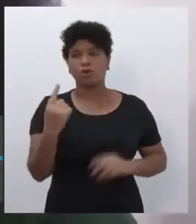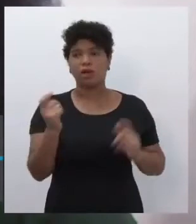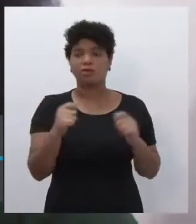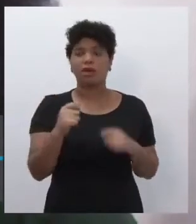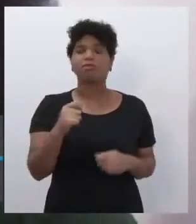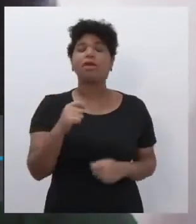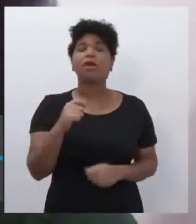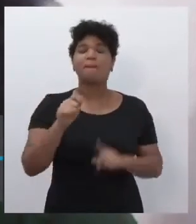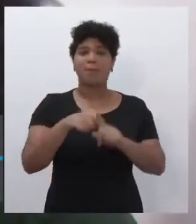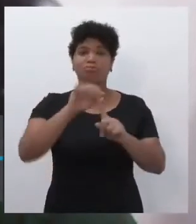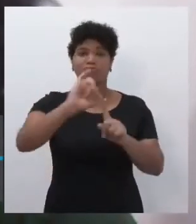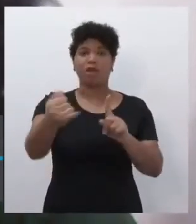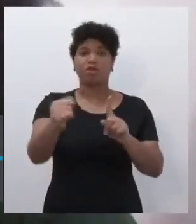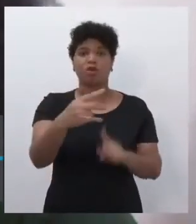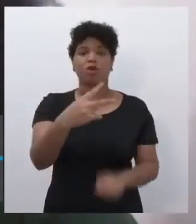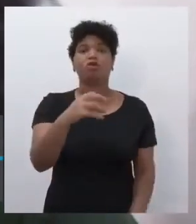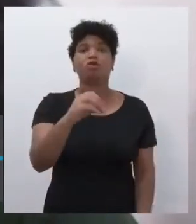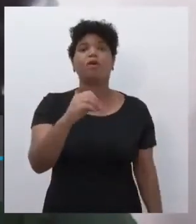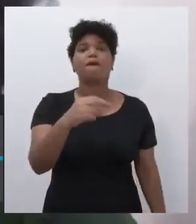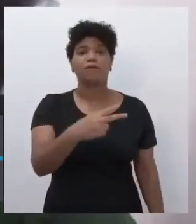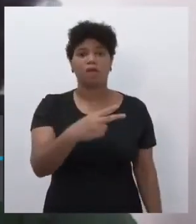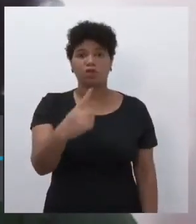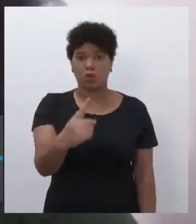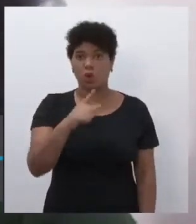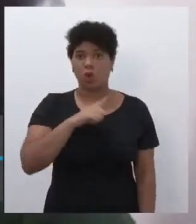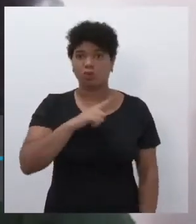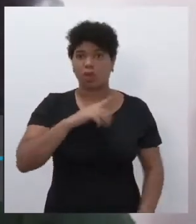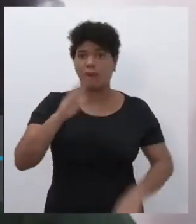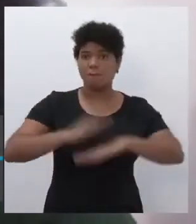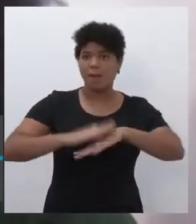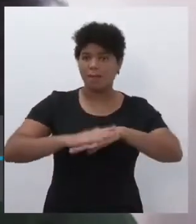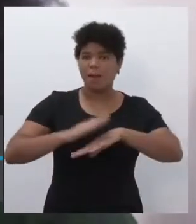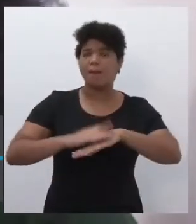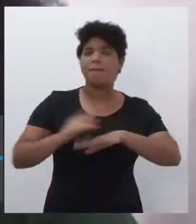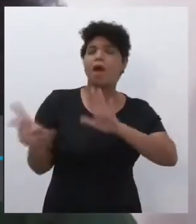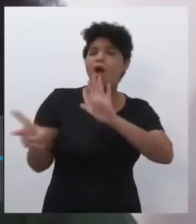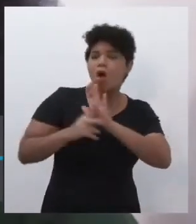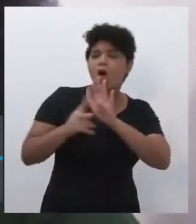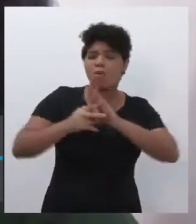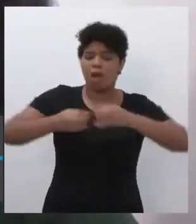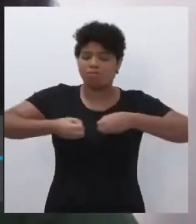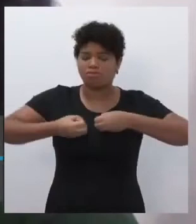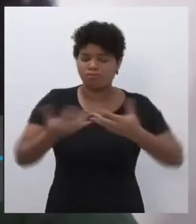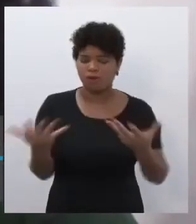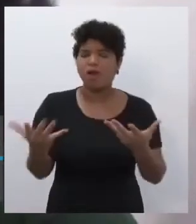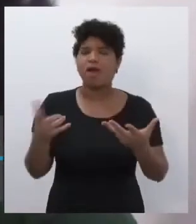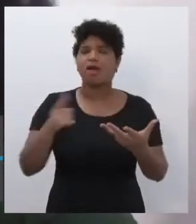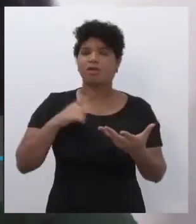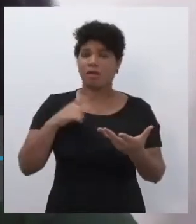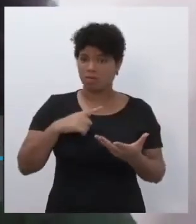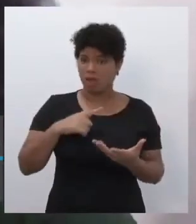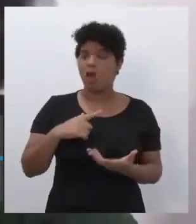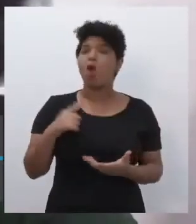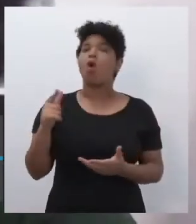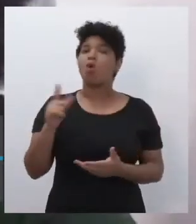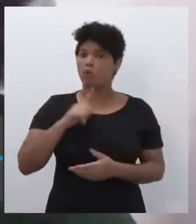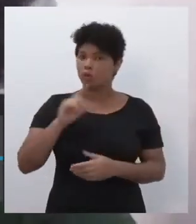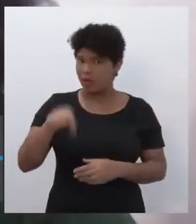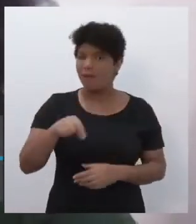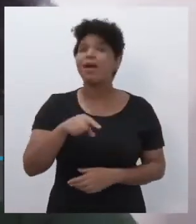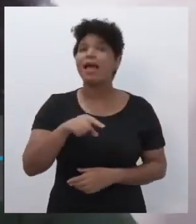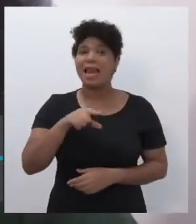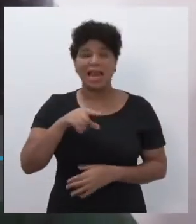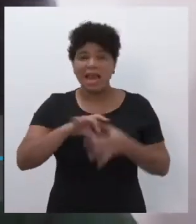de 2021. Essas habilidades elas foram disponibilizadas na rede pelo